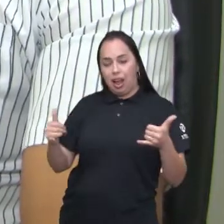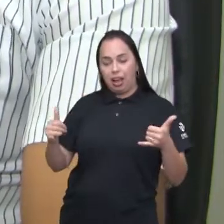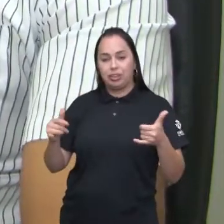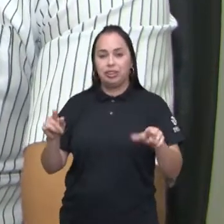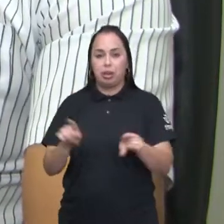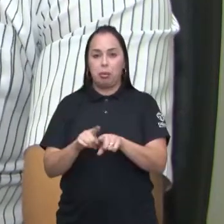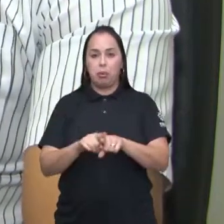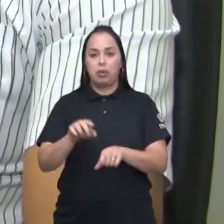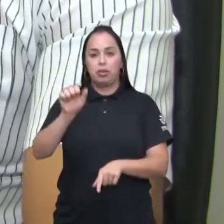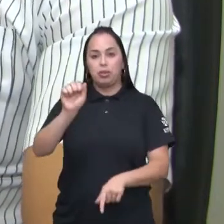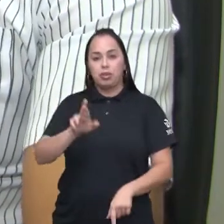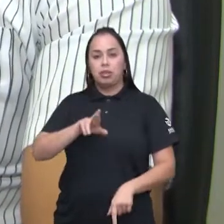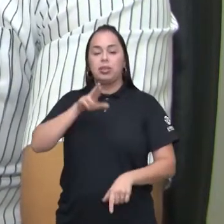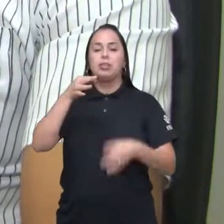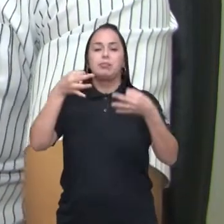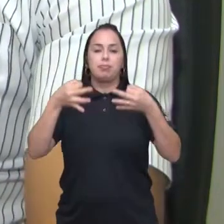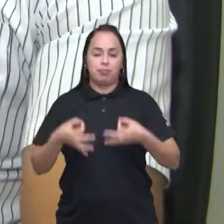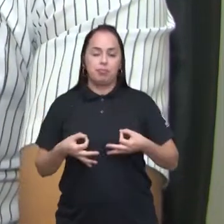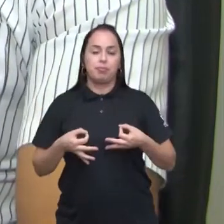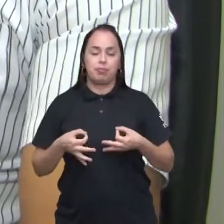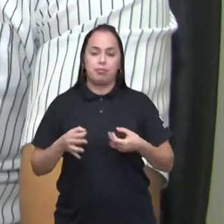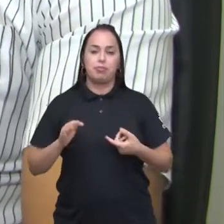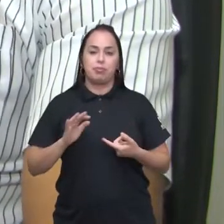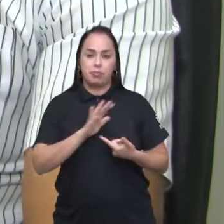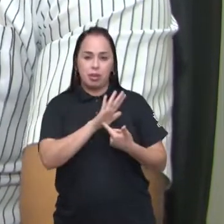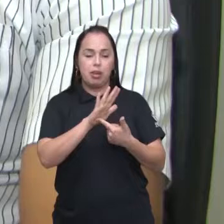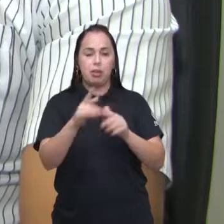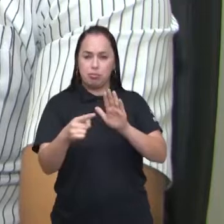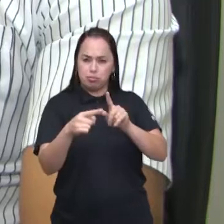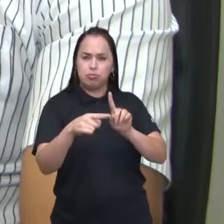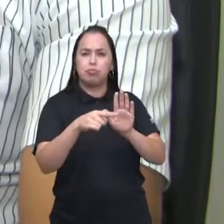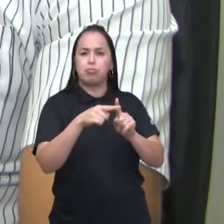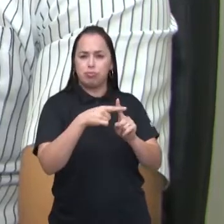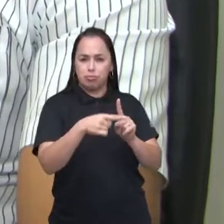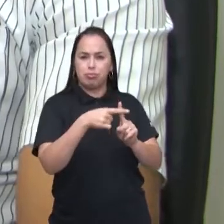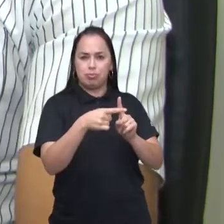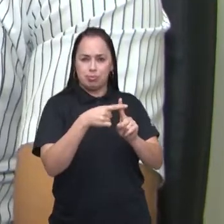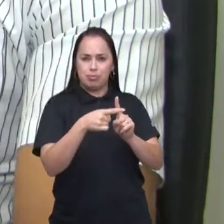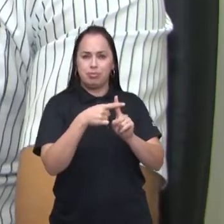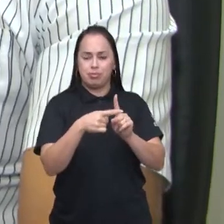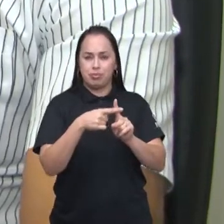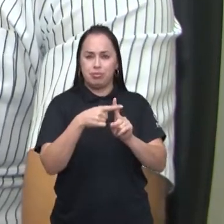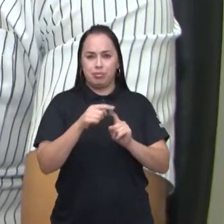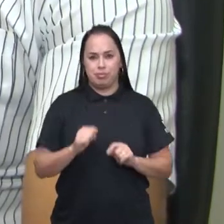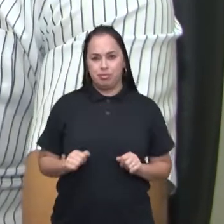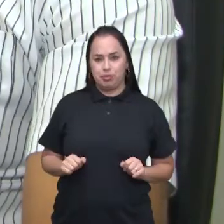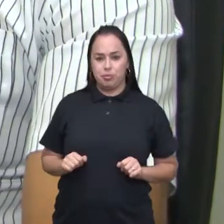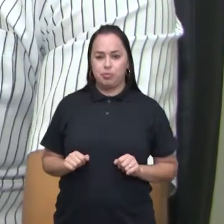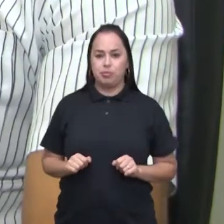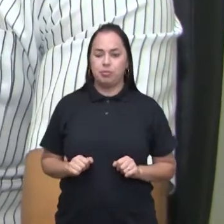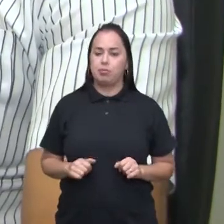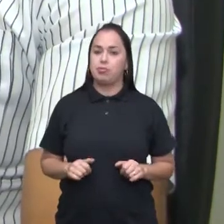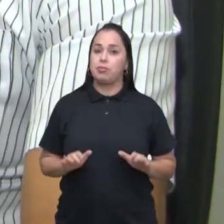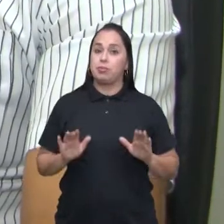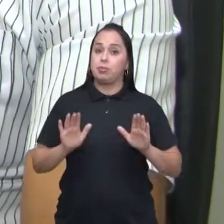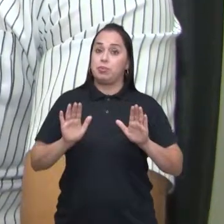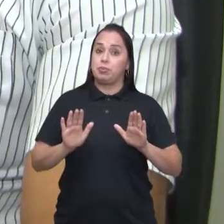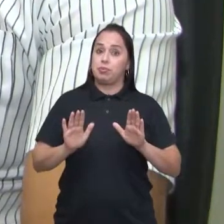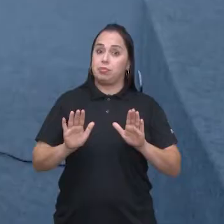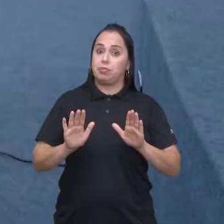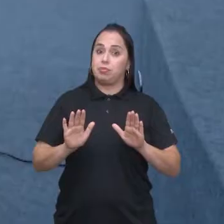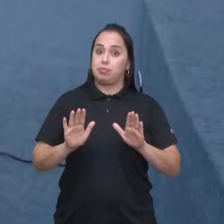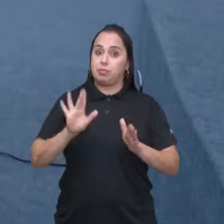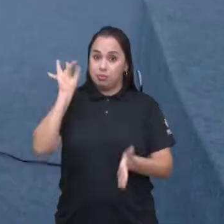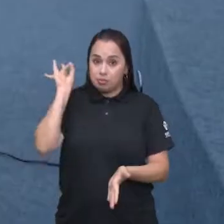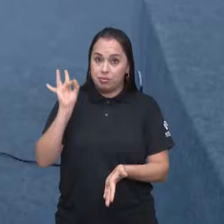novo no veículo elétrico com ar condicionado isso com certeza vai refletir de forma muito positiva na população da nossa